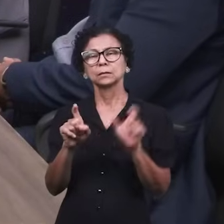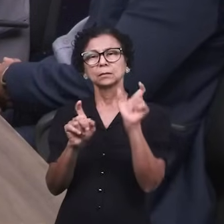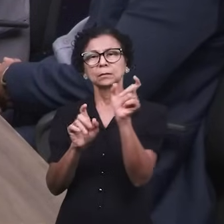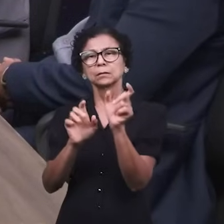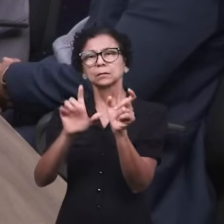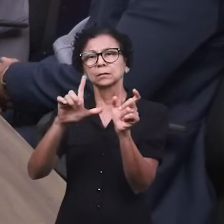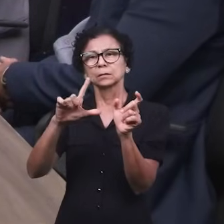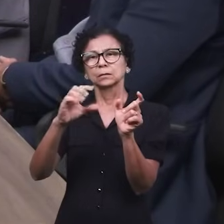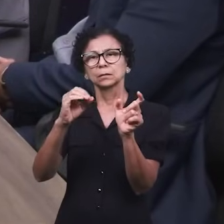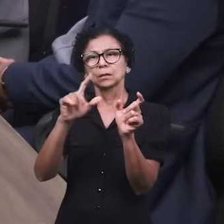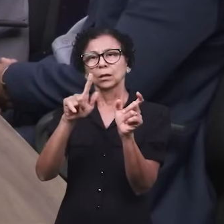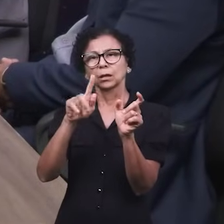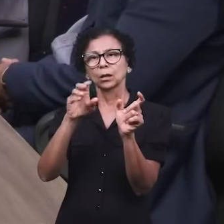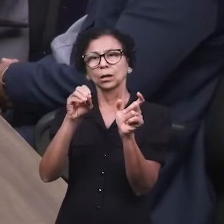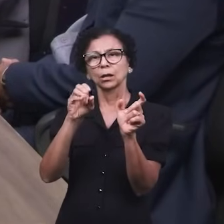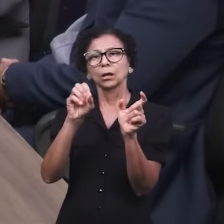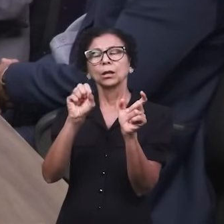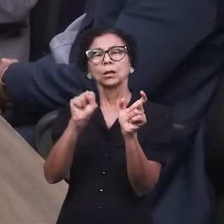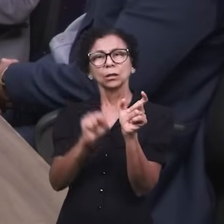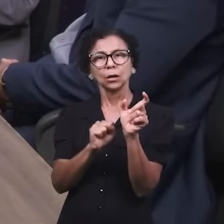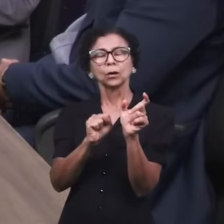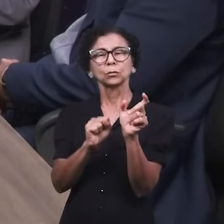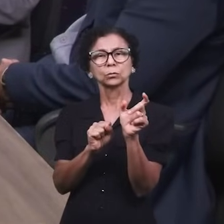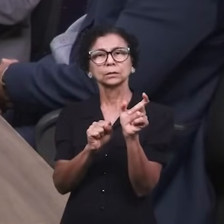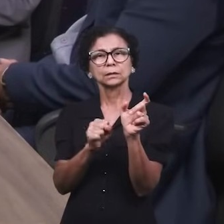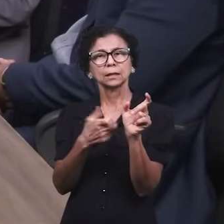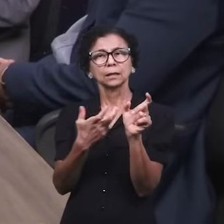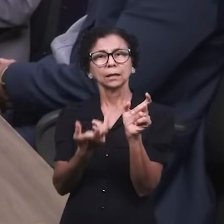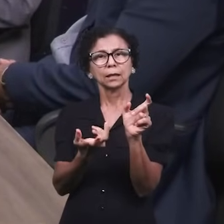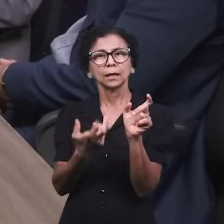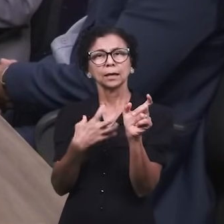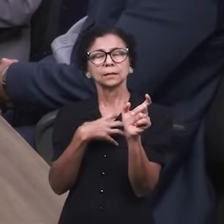palavra, ela tem um sentido, que esse sentido ele é um